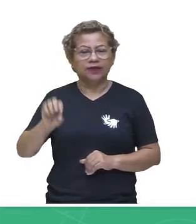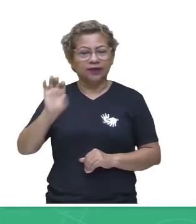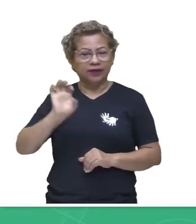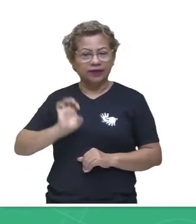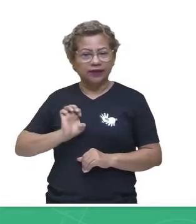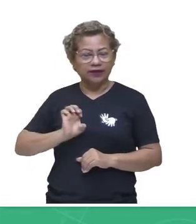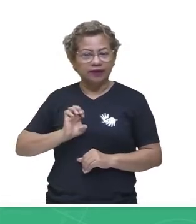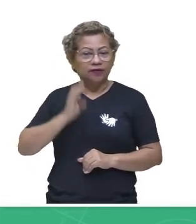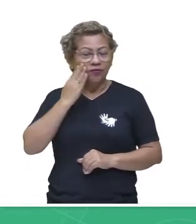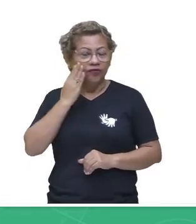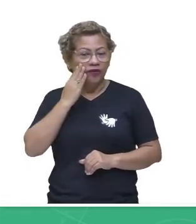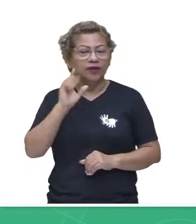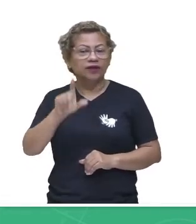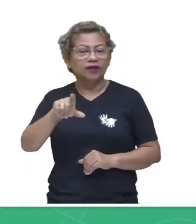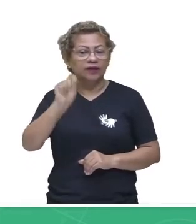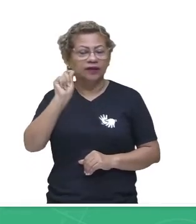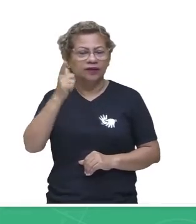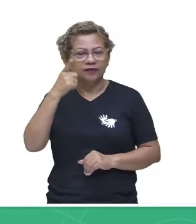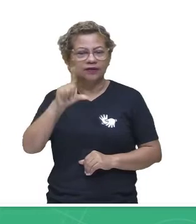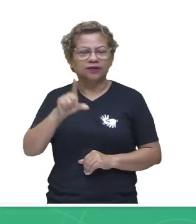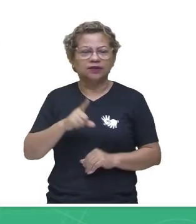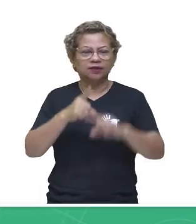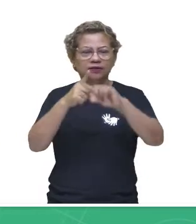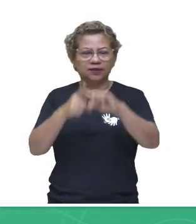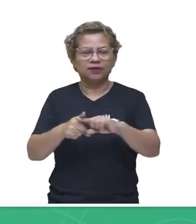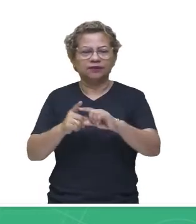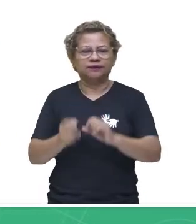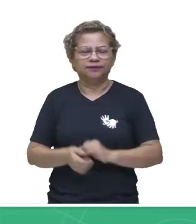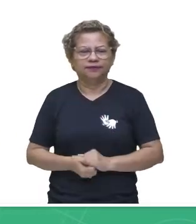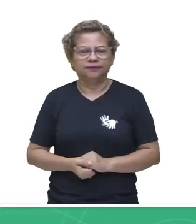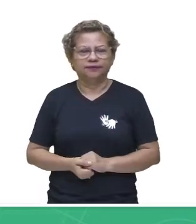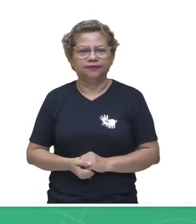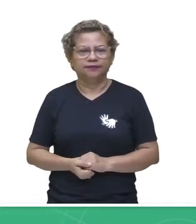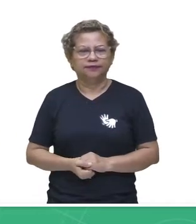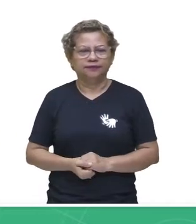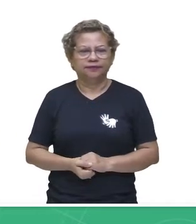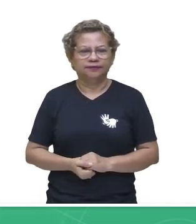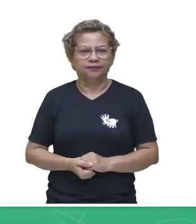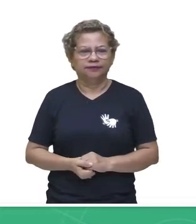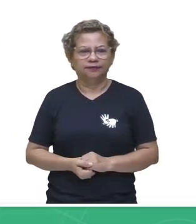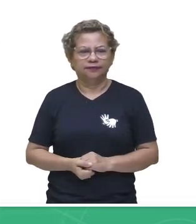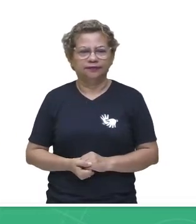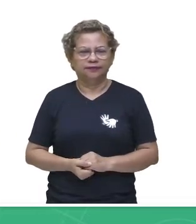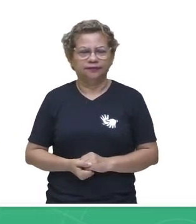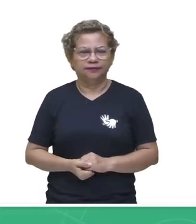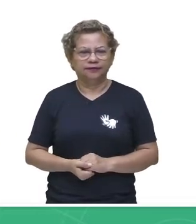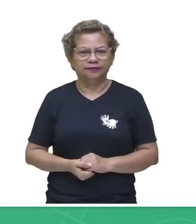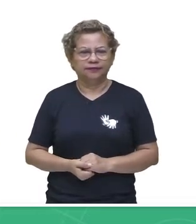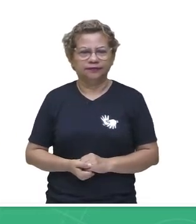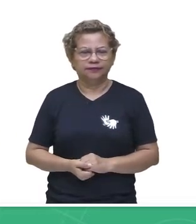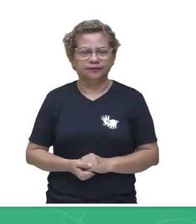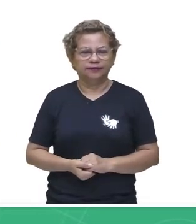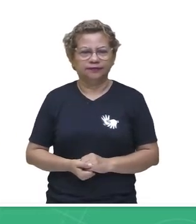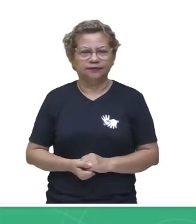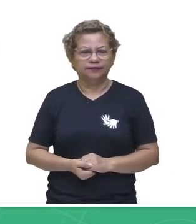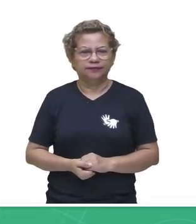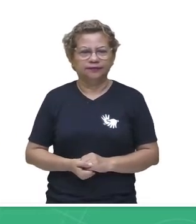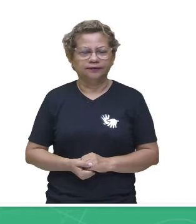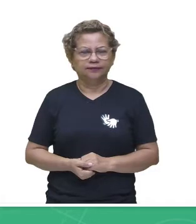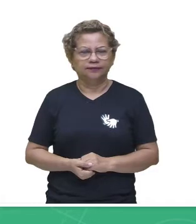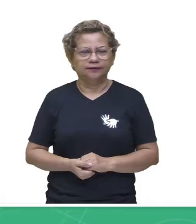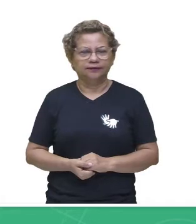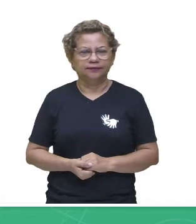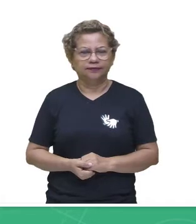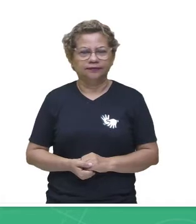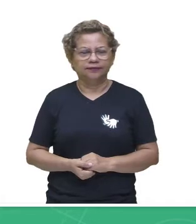Vamos ver quem acertou. A resposta certa, então, vai mostrar para a gente aqui qual seria a resposta certa, né? A filosofia